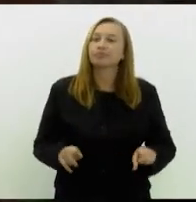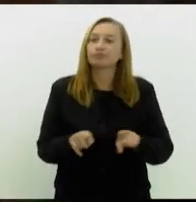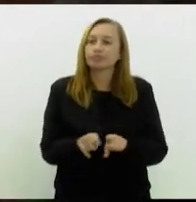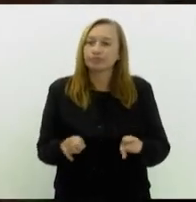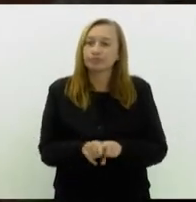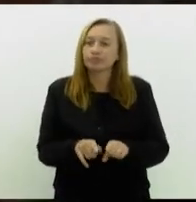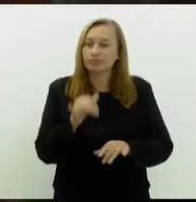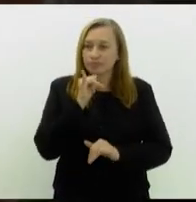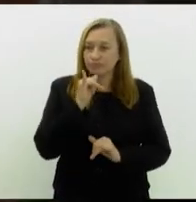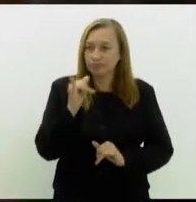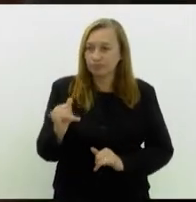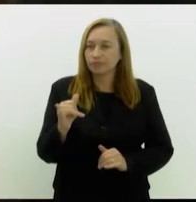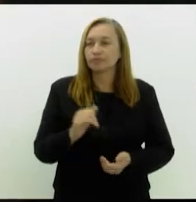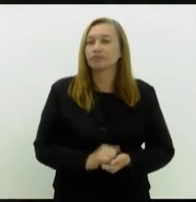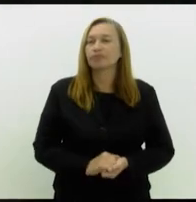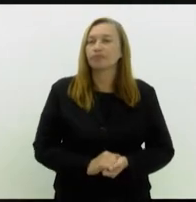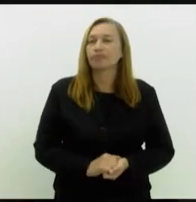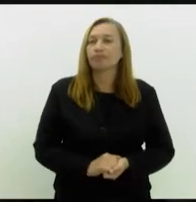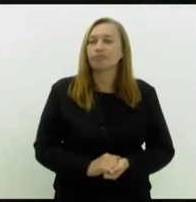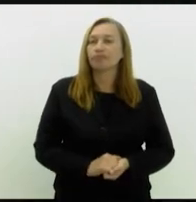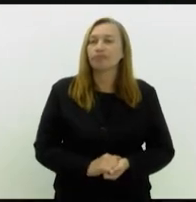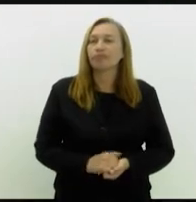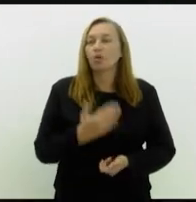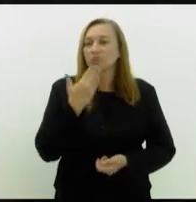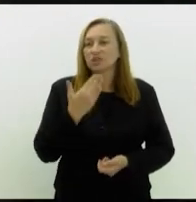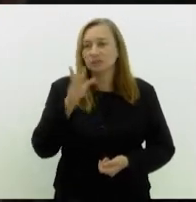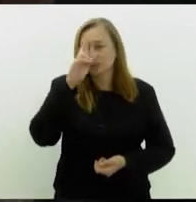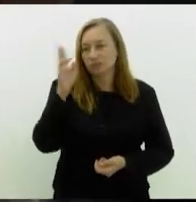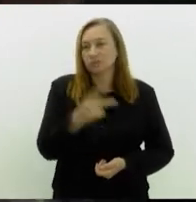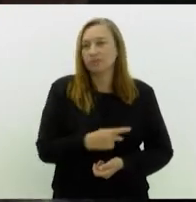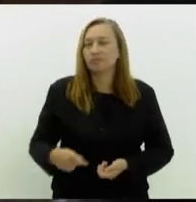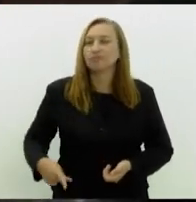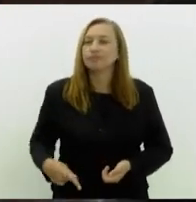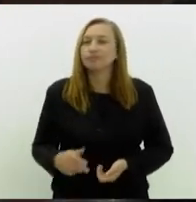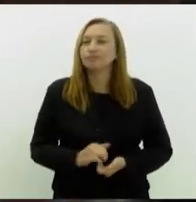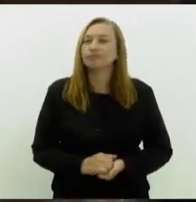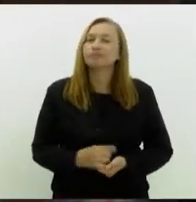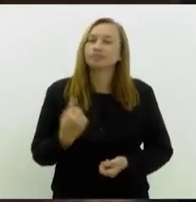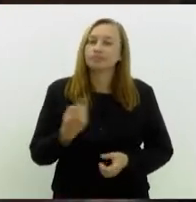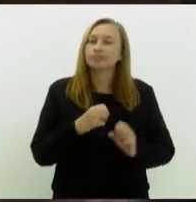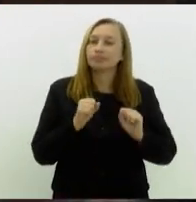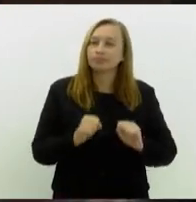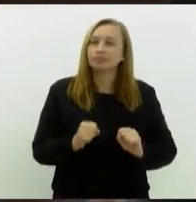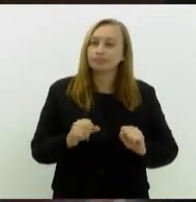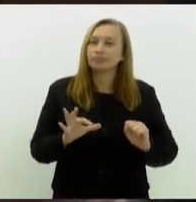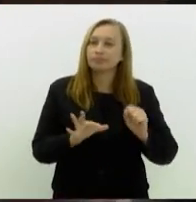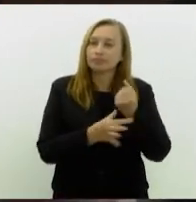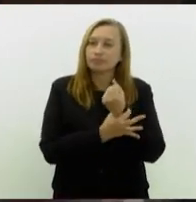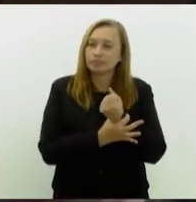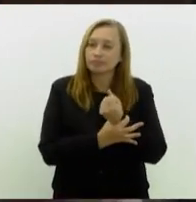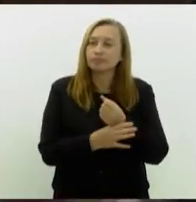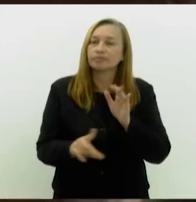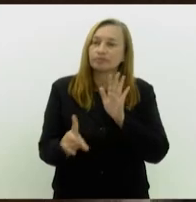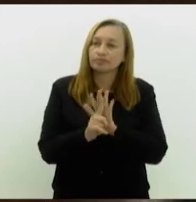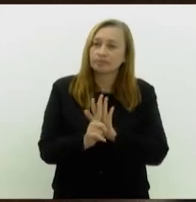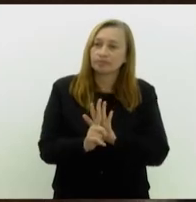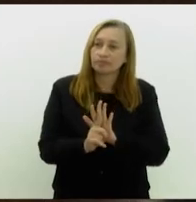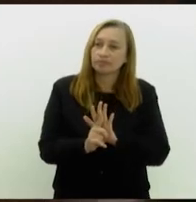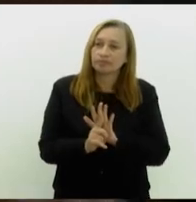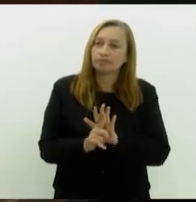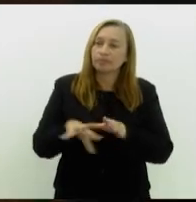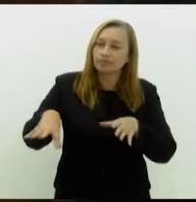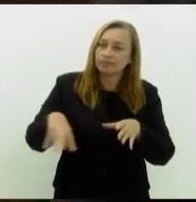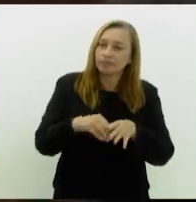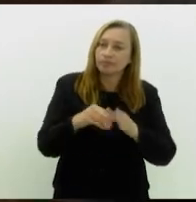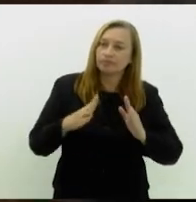um aviso e uma e uma solicitação senhora presidenta que a gente possa garantir que as leis que tramitam